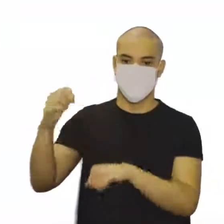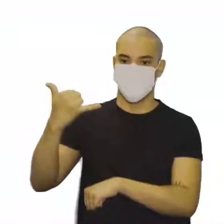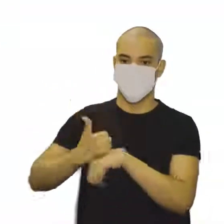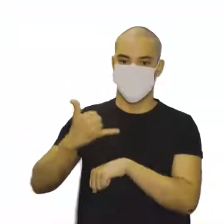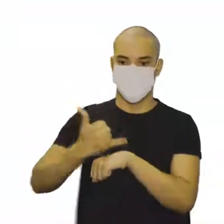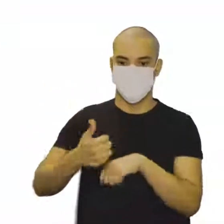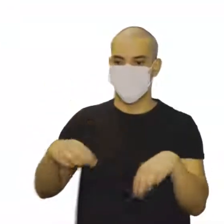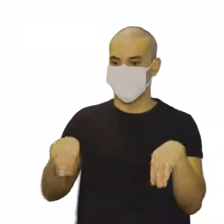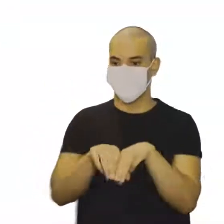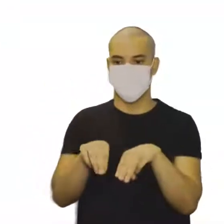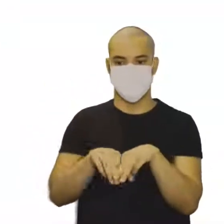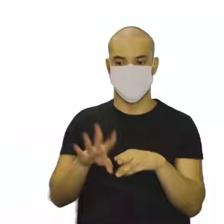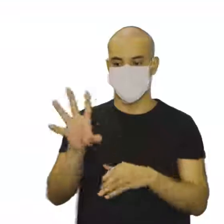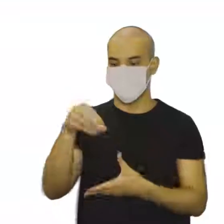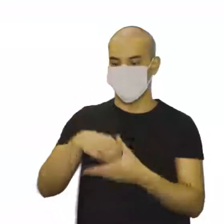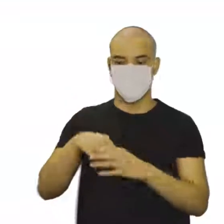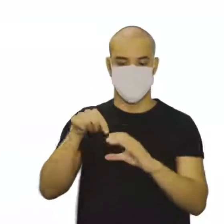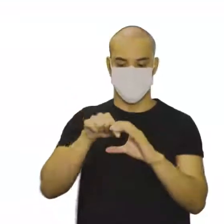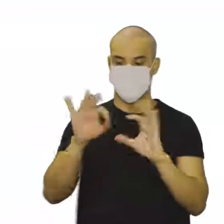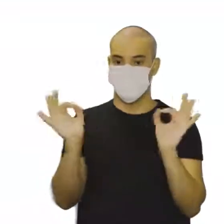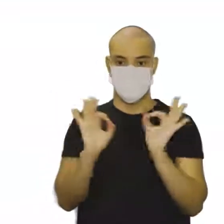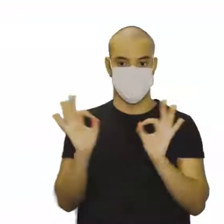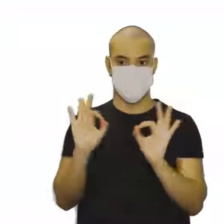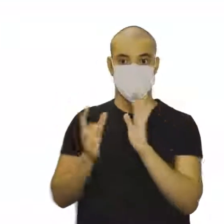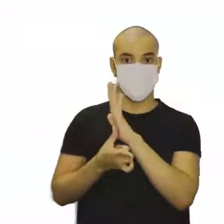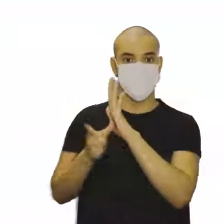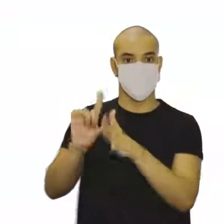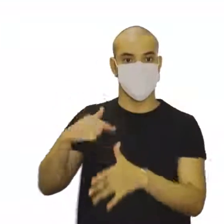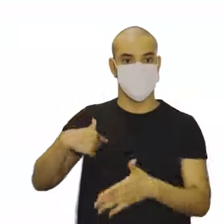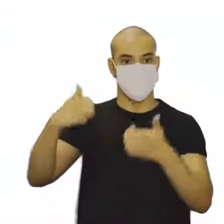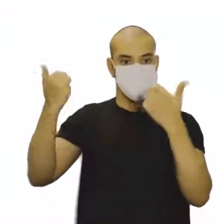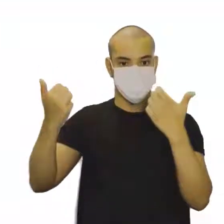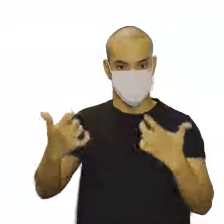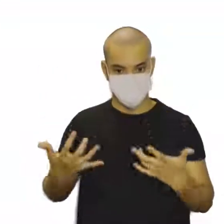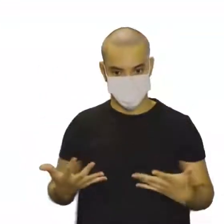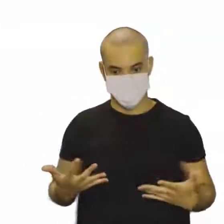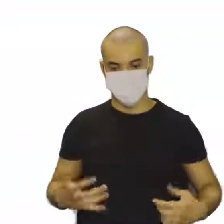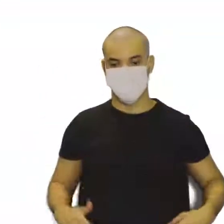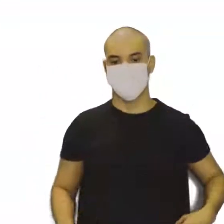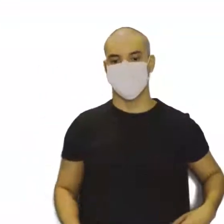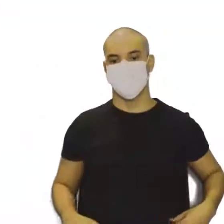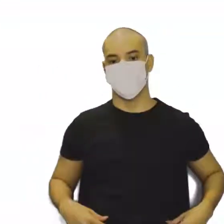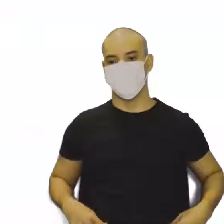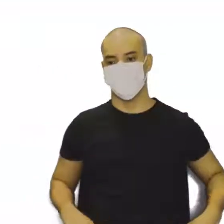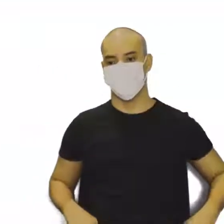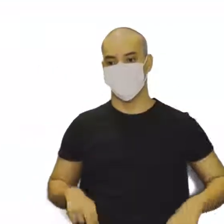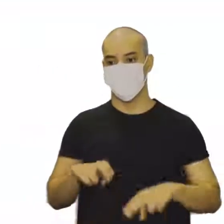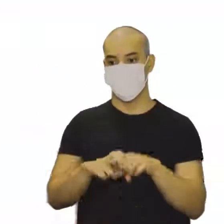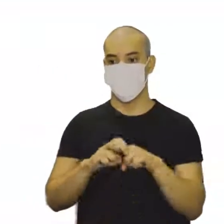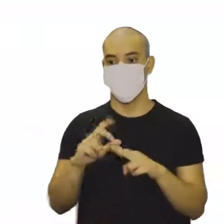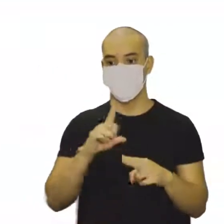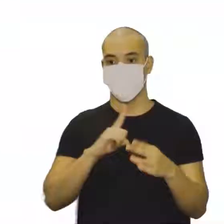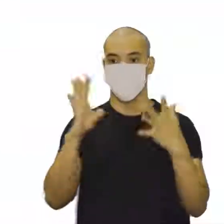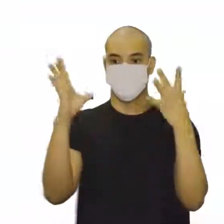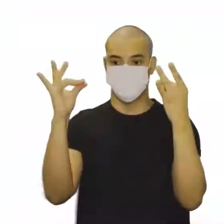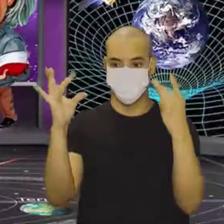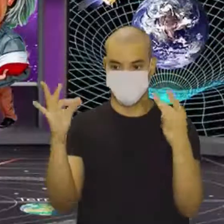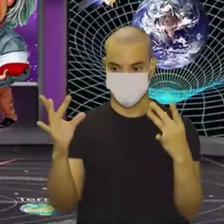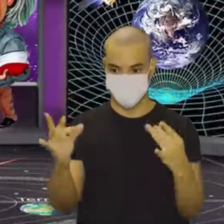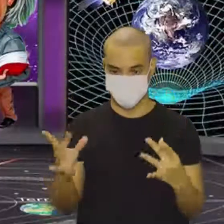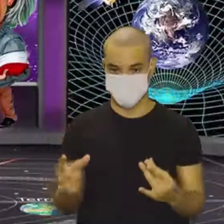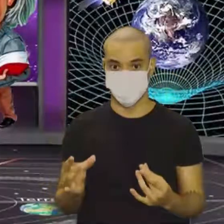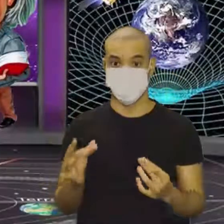ferromagnético no núcleo, como citado anteriormente. Então, nós fizemos aí uma definição